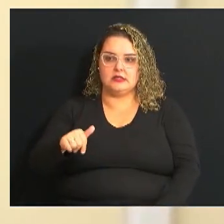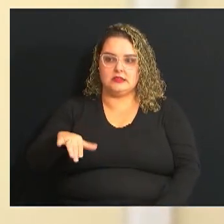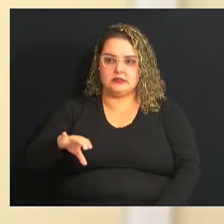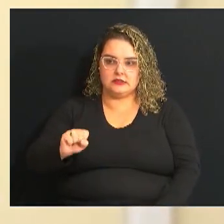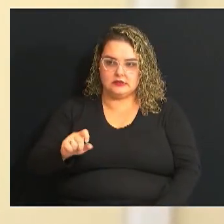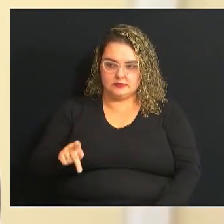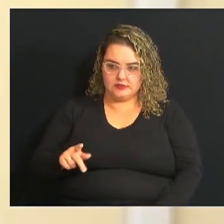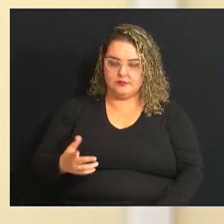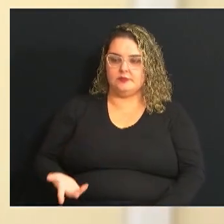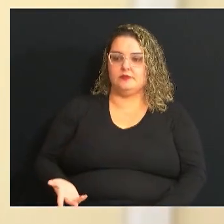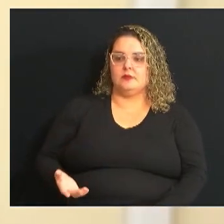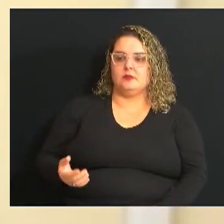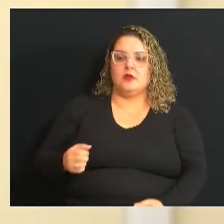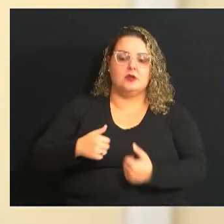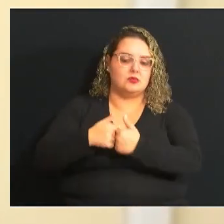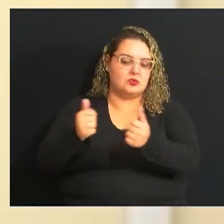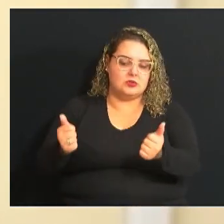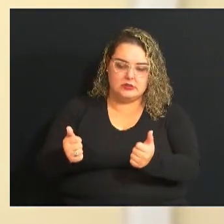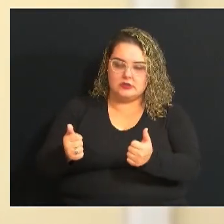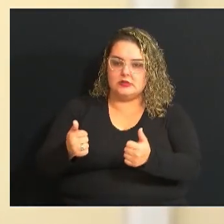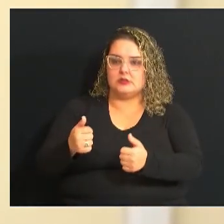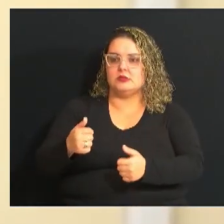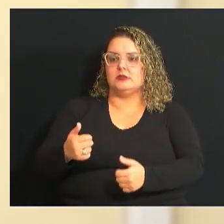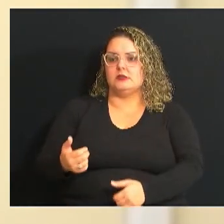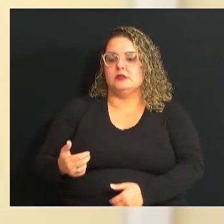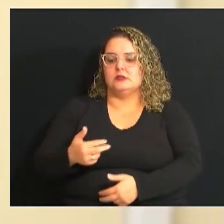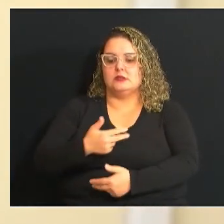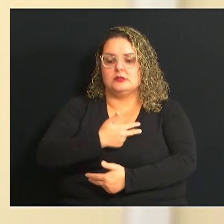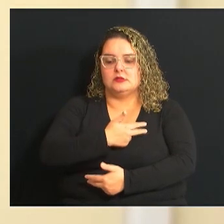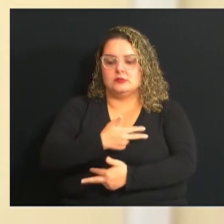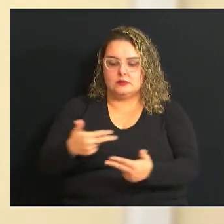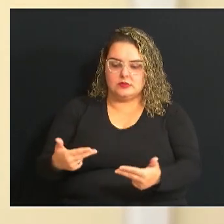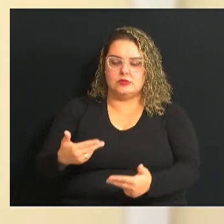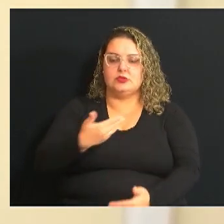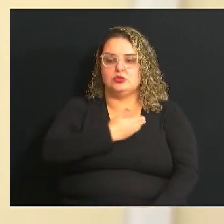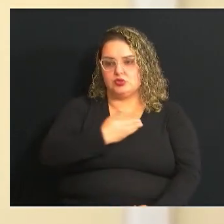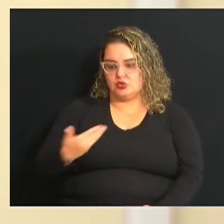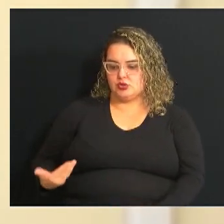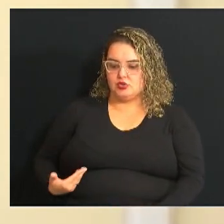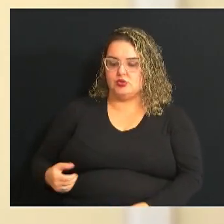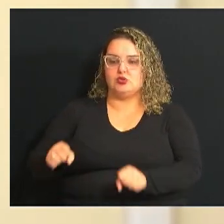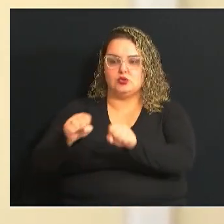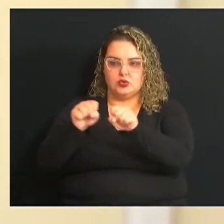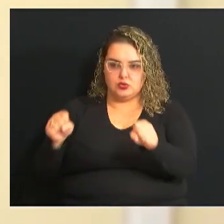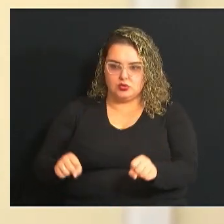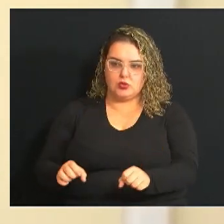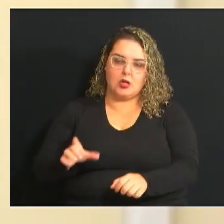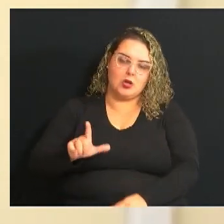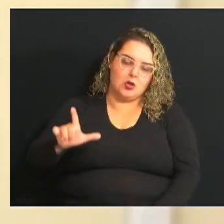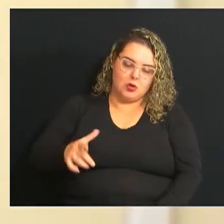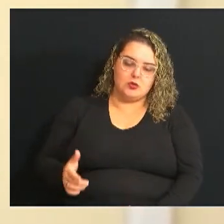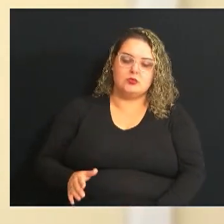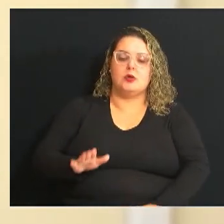de dezembro. O líder de governo, o vereador Luiz Rossini, falou sobre o PLC.